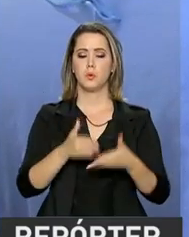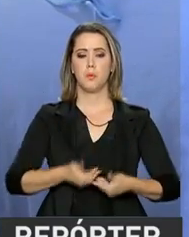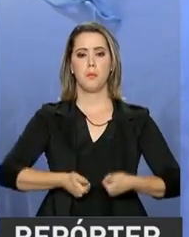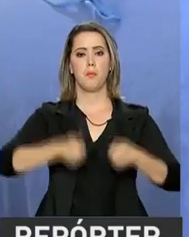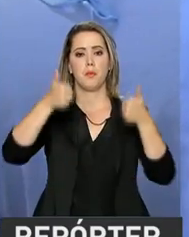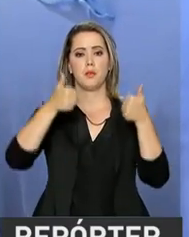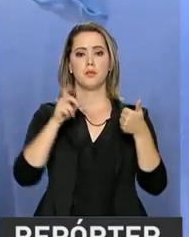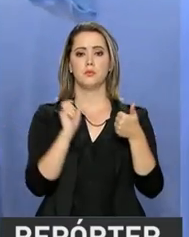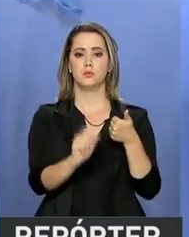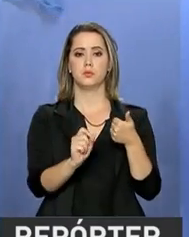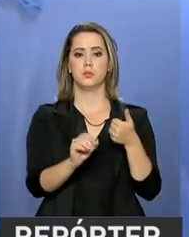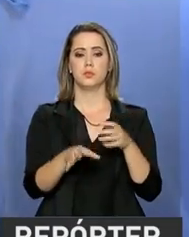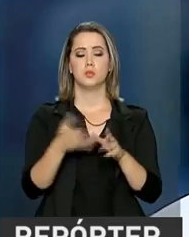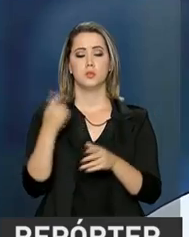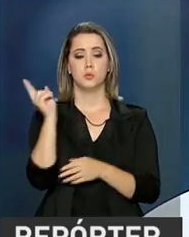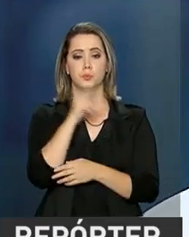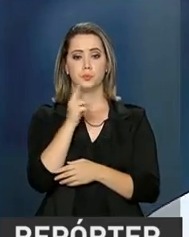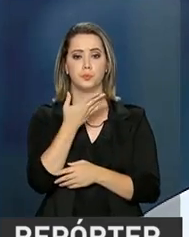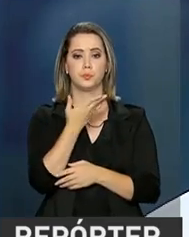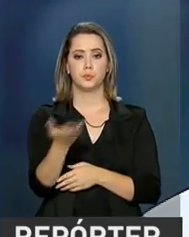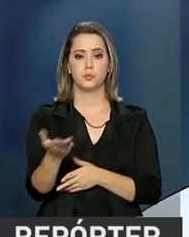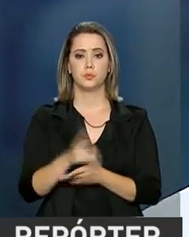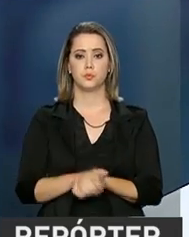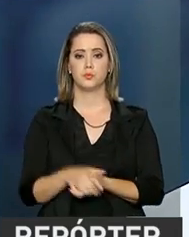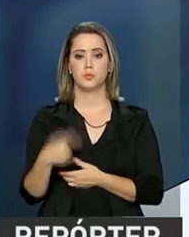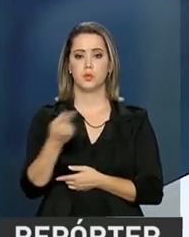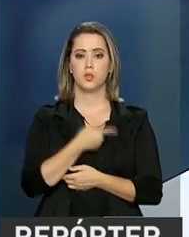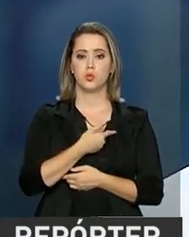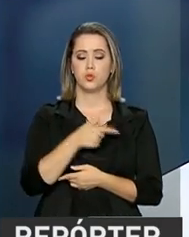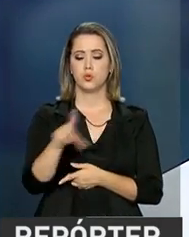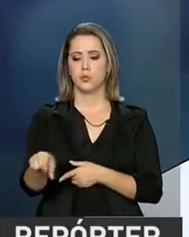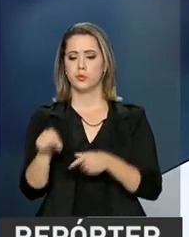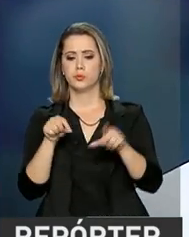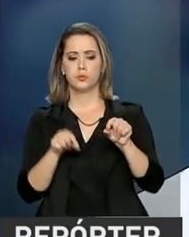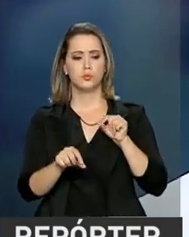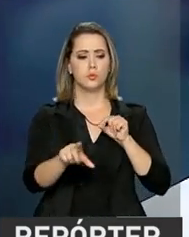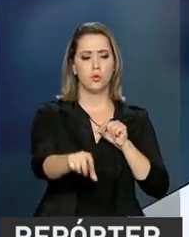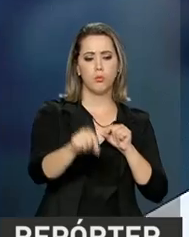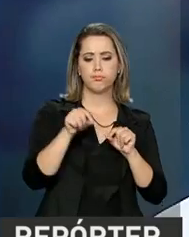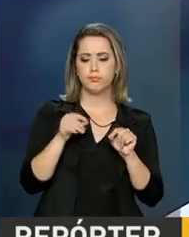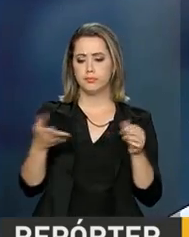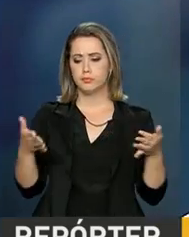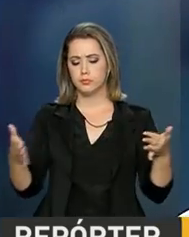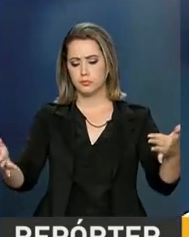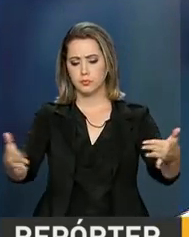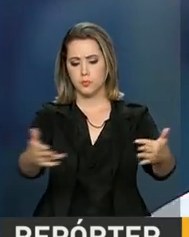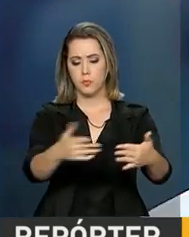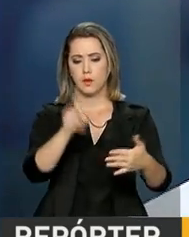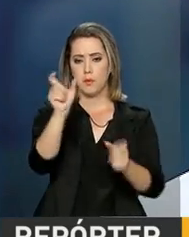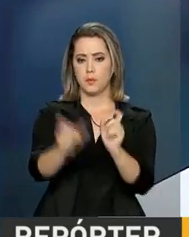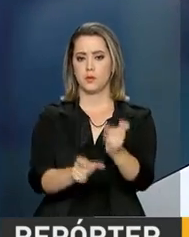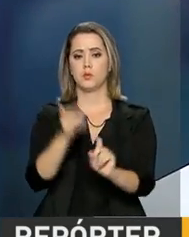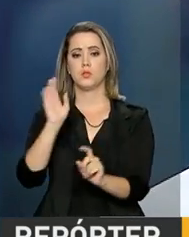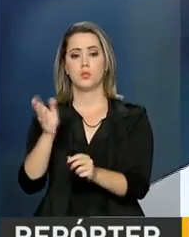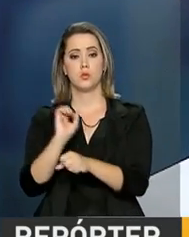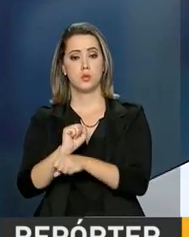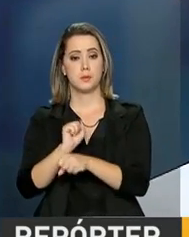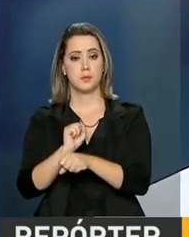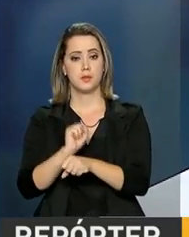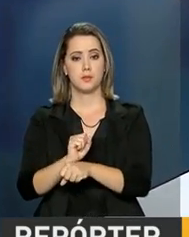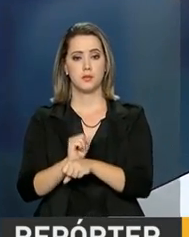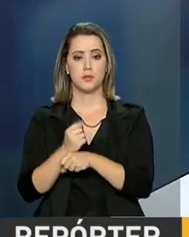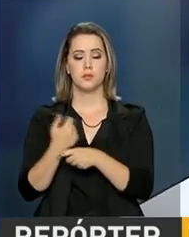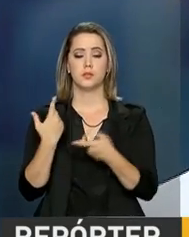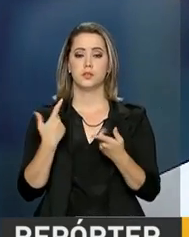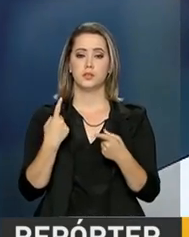atendimento ao paciente mais ágil a gente foi pegando no Mutirão na verdade um um pessoas que já estavam aguardando conforme